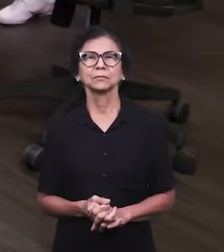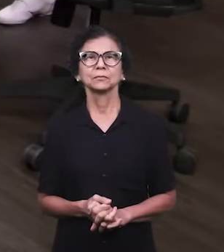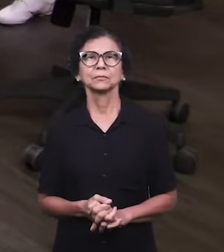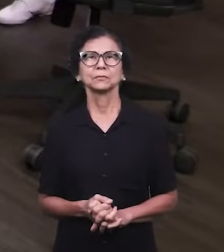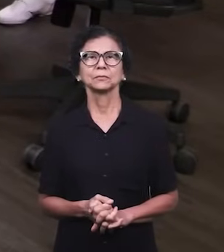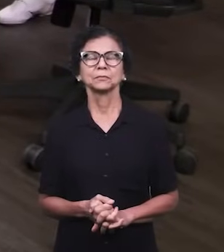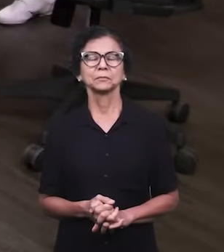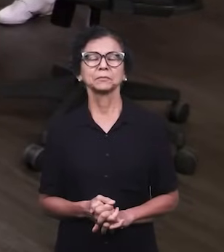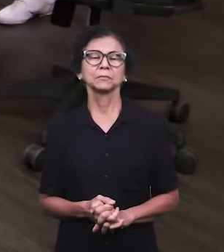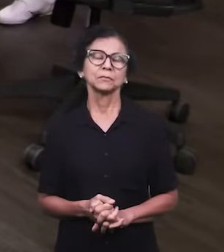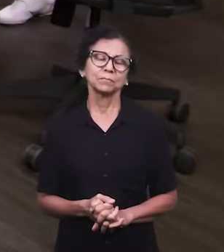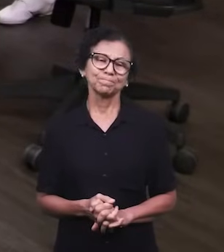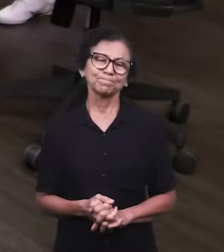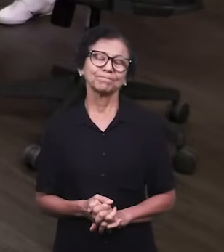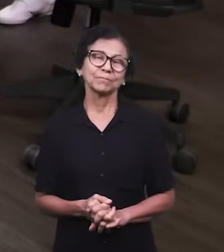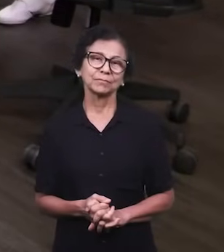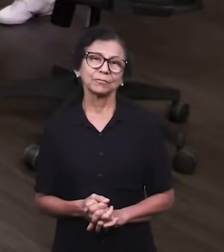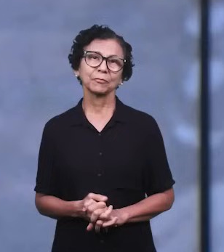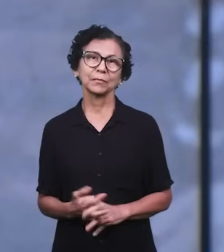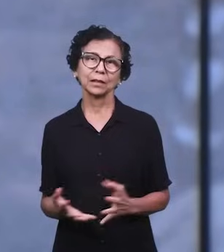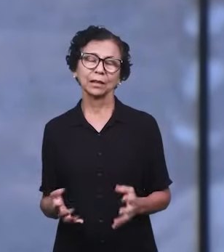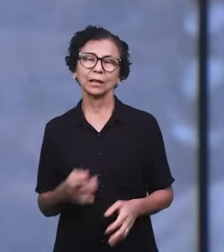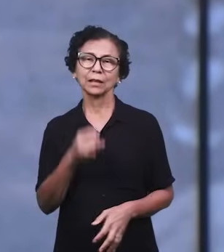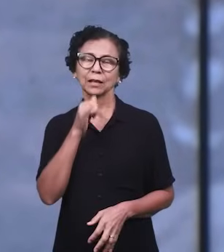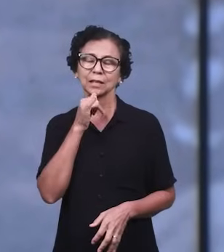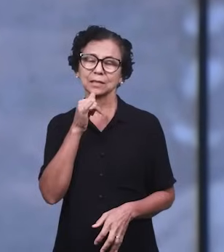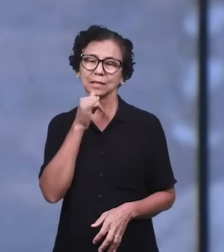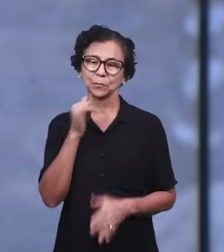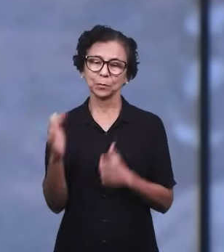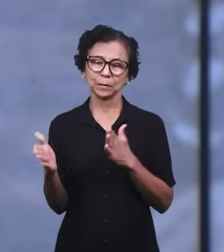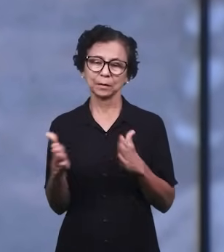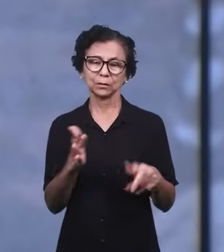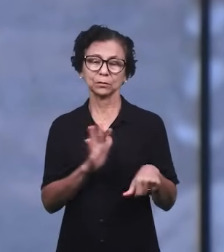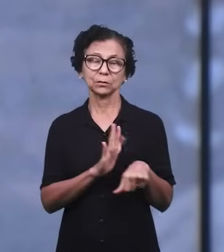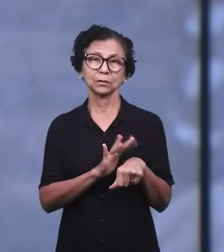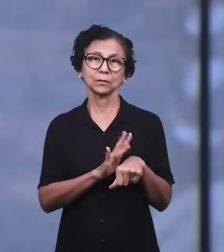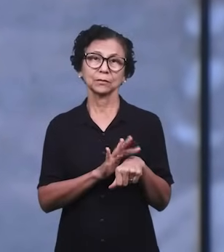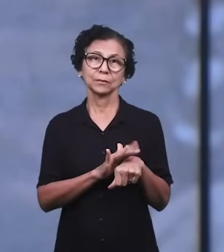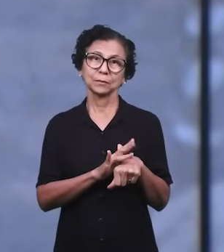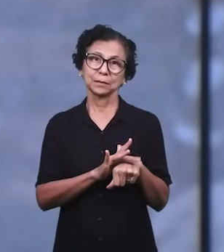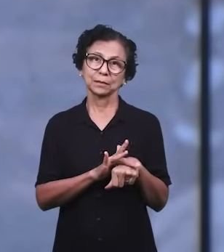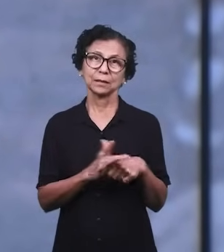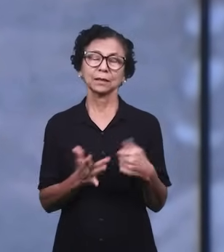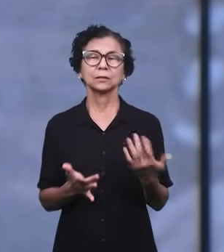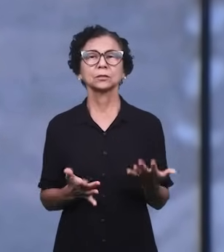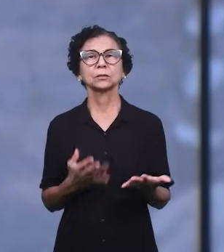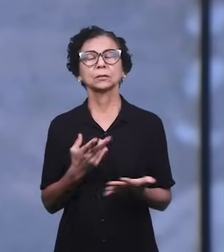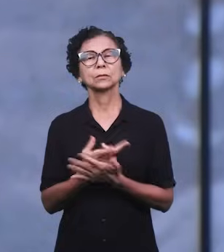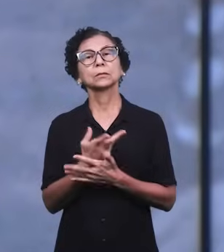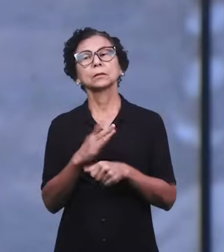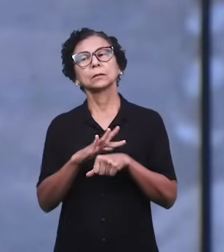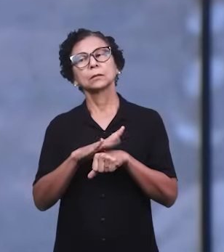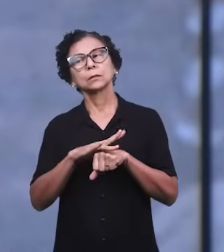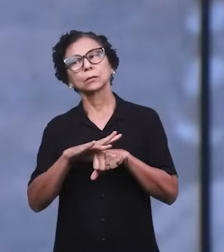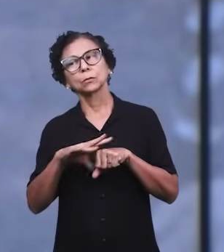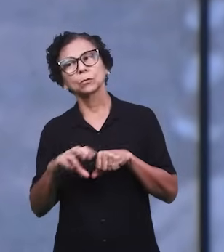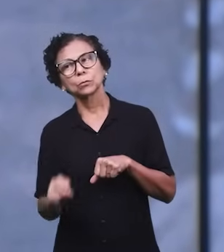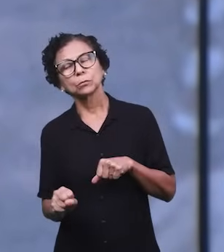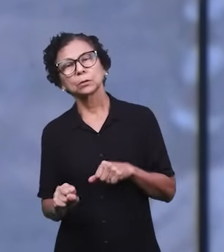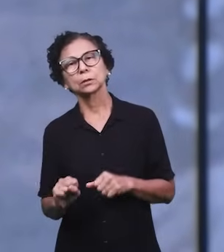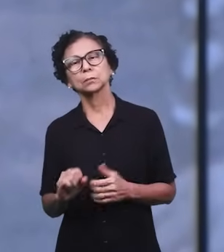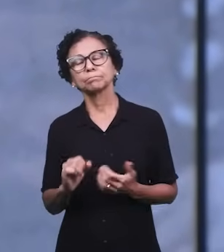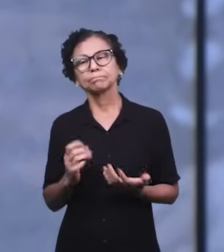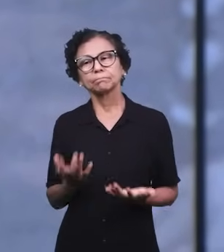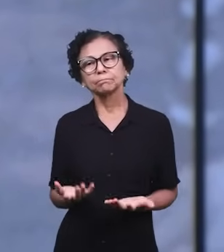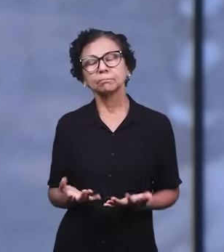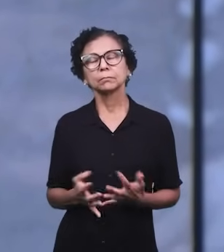no transcurso de uma batalha, como, por exemplo, uma enfermidade, na cura, né, ou não,